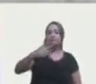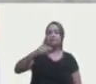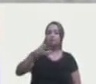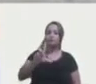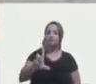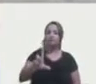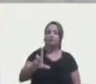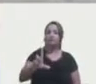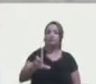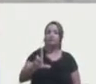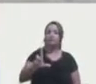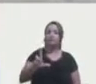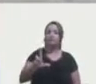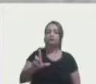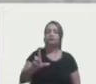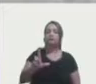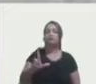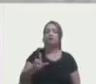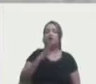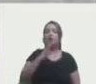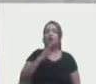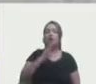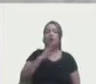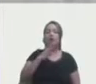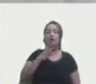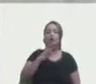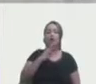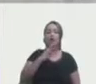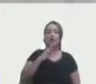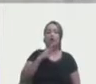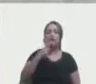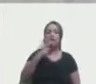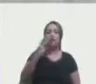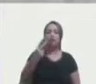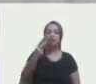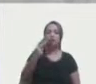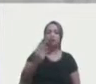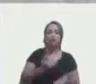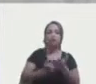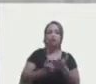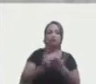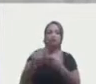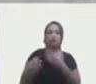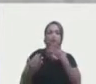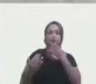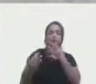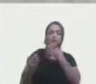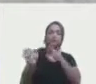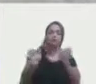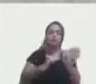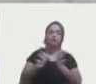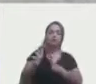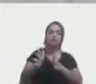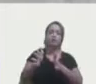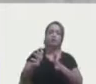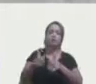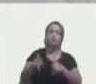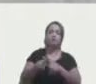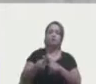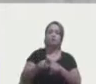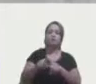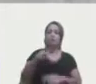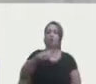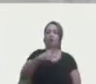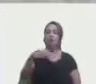quem conhece aqueles dois Trevos aquelas duas entradas de acesso no qum 254 da Marechal